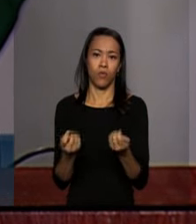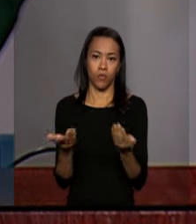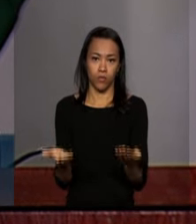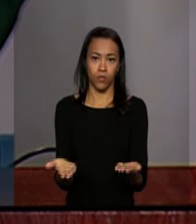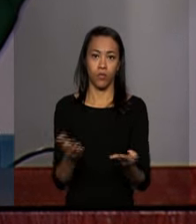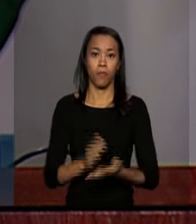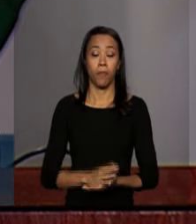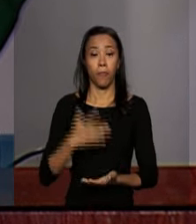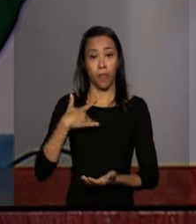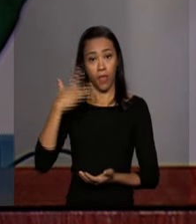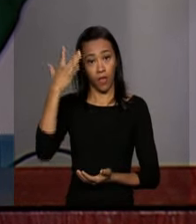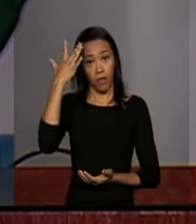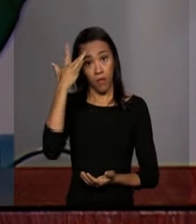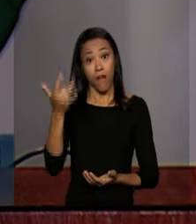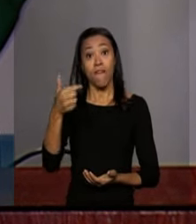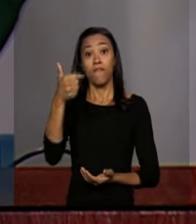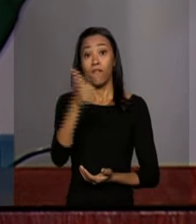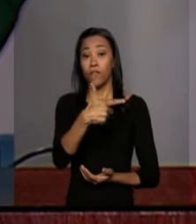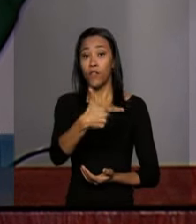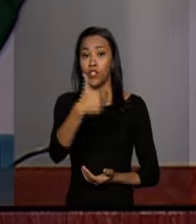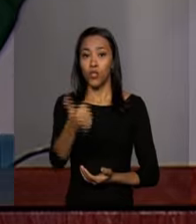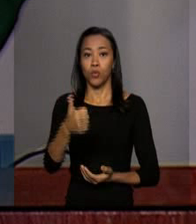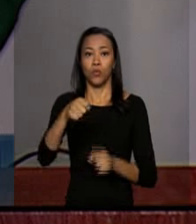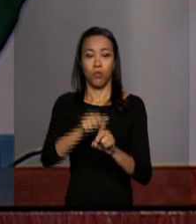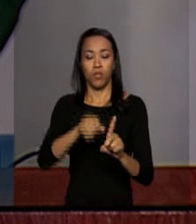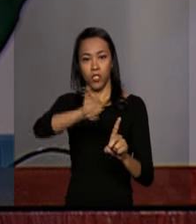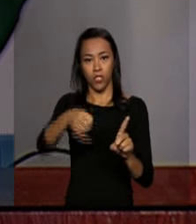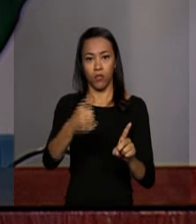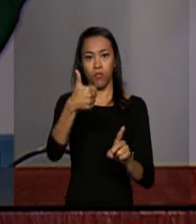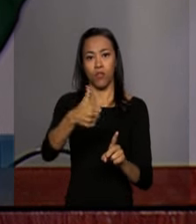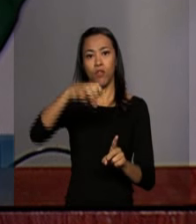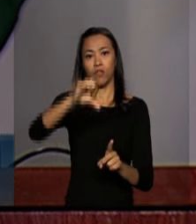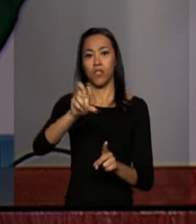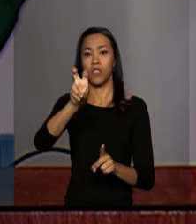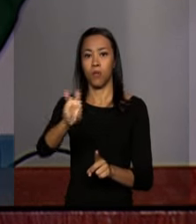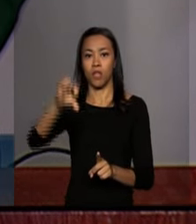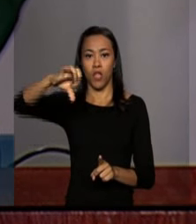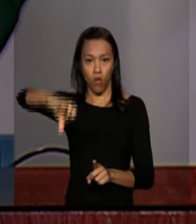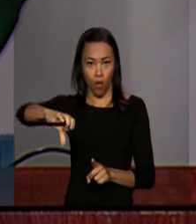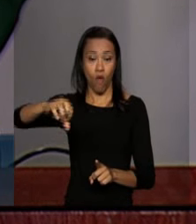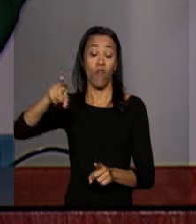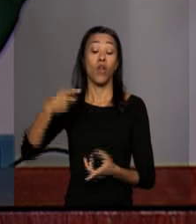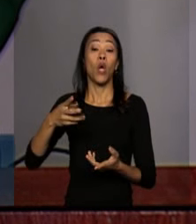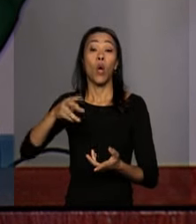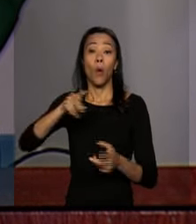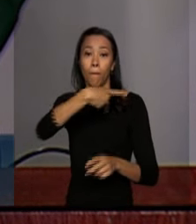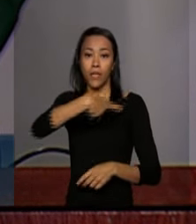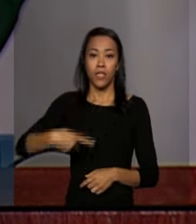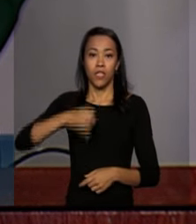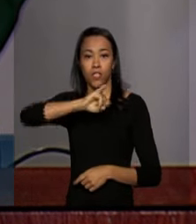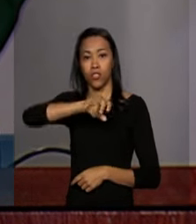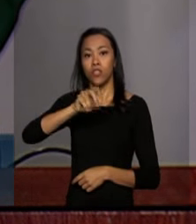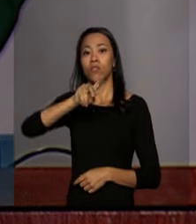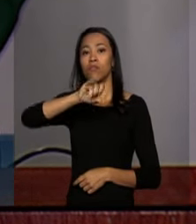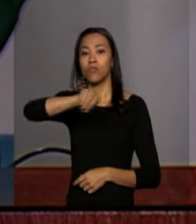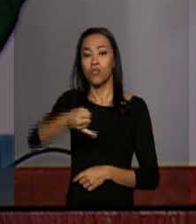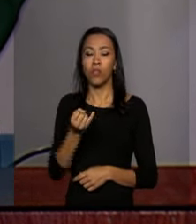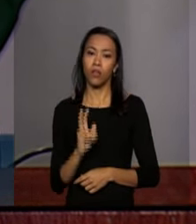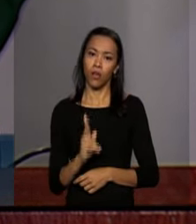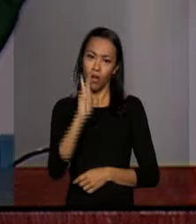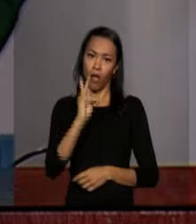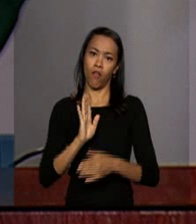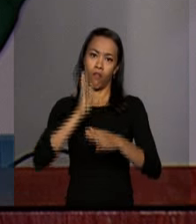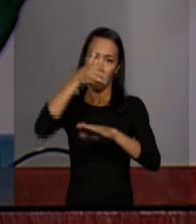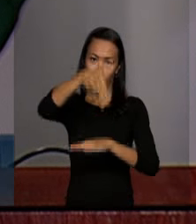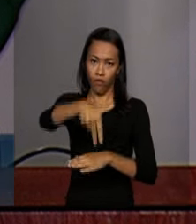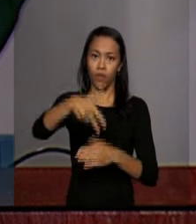Na manhã do dia 21 de janeiro de 1959, o presidente Juscelino Kubitschek compareceu ao Palácio Itamaraty para pronunciar